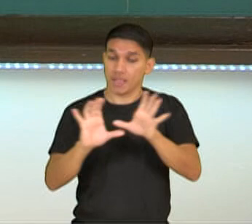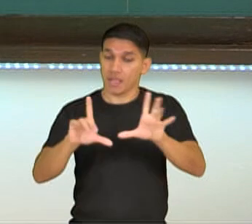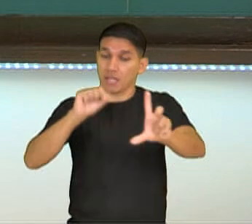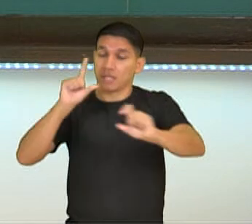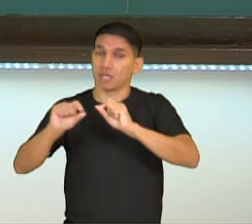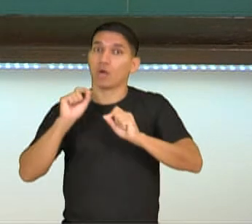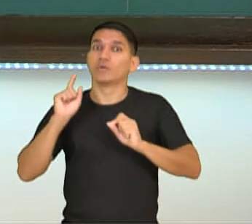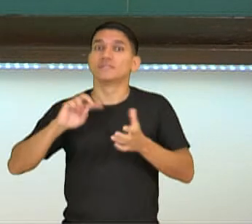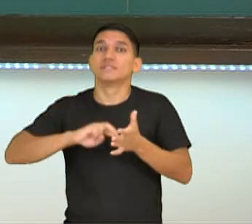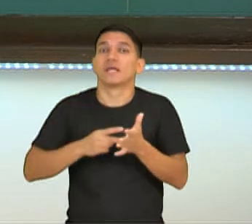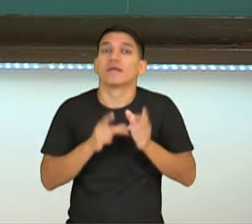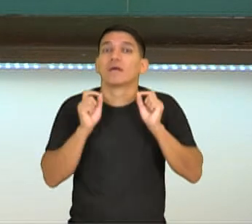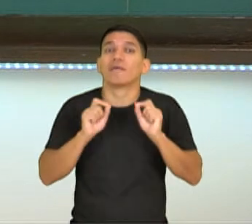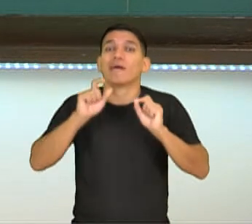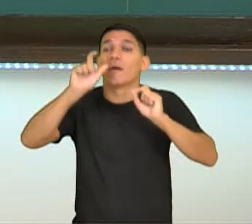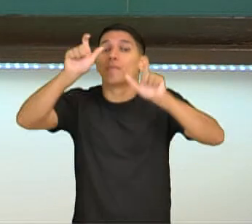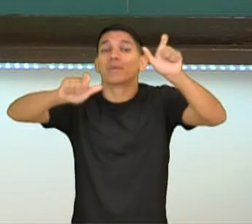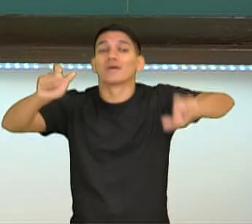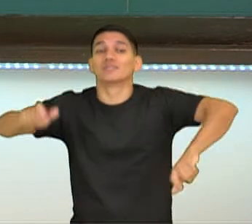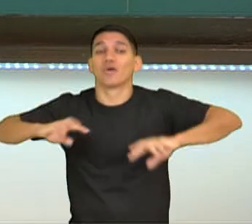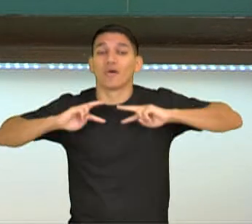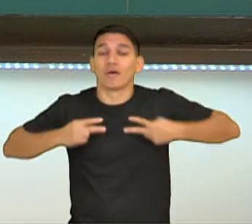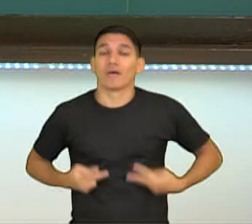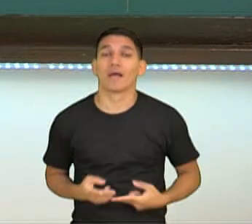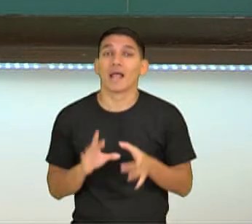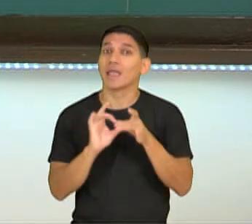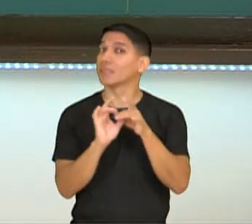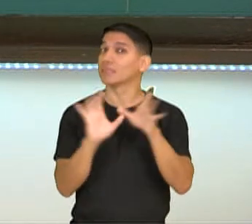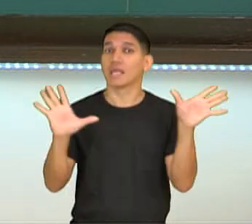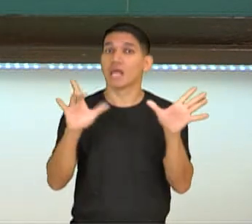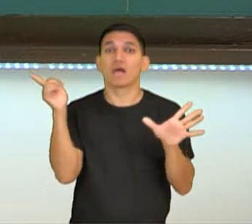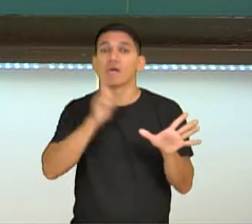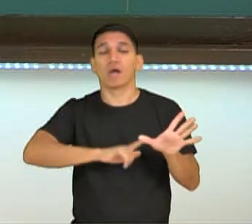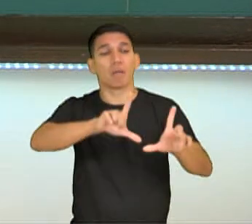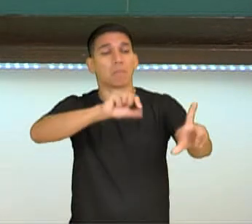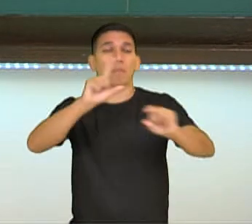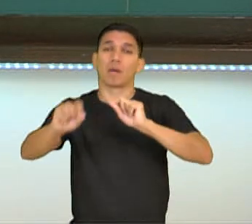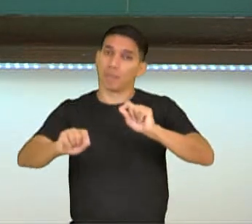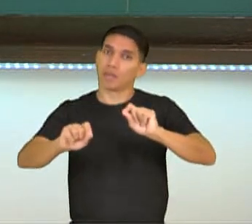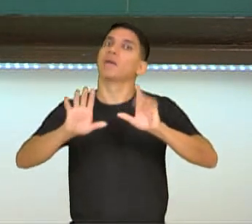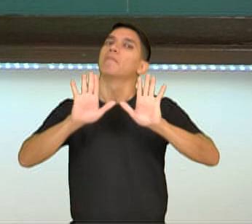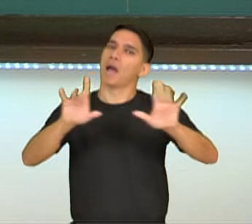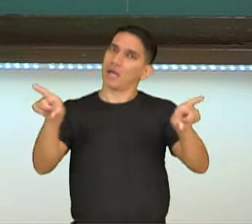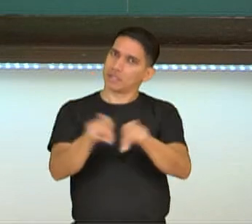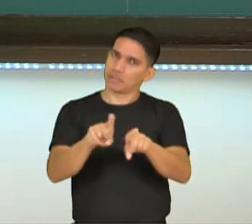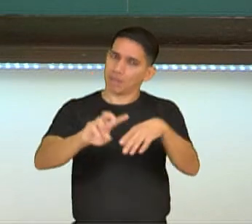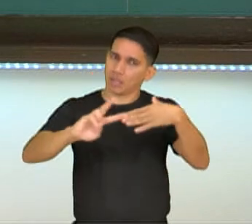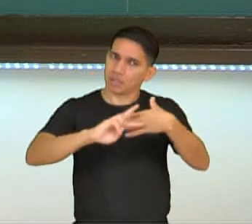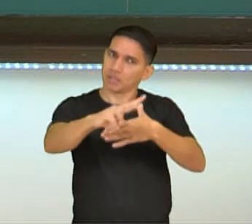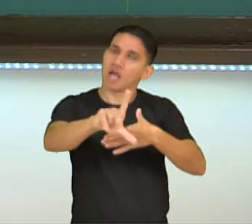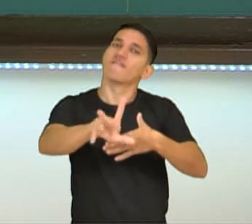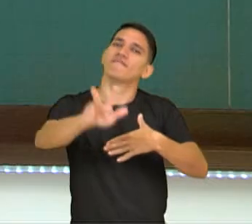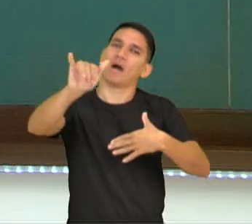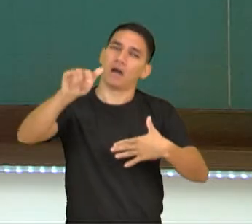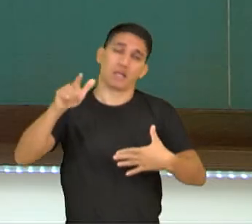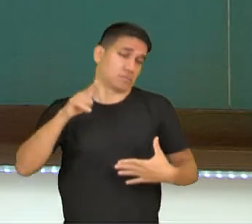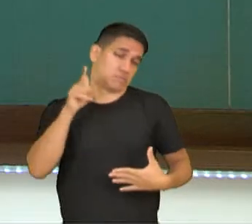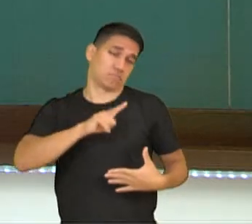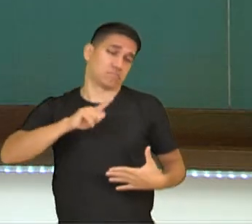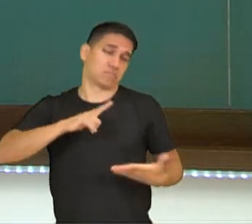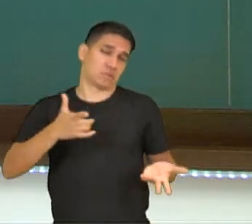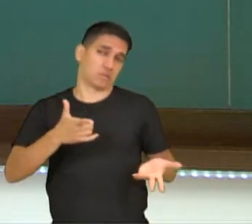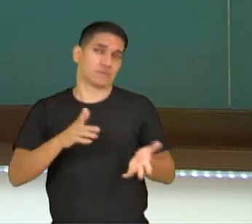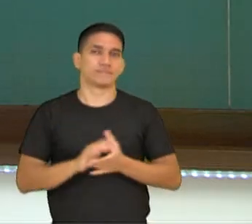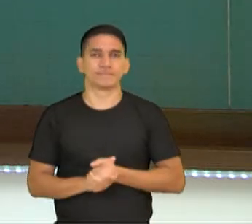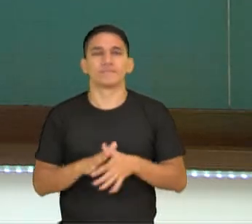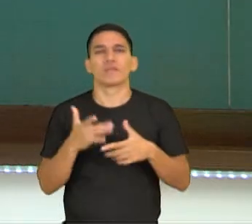noção de que o ser humano é livre para fazer as suas escolhas e arcar com as consequências dessas escolhas. Uma outra questão que